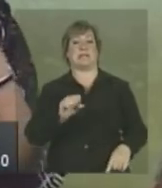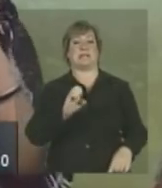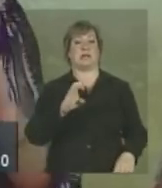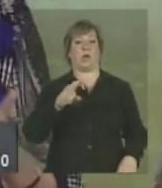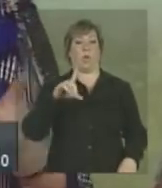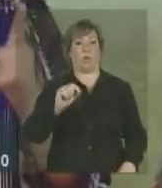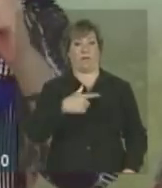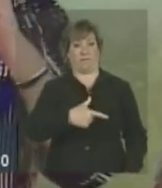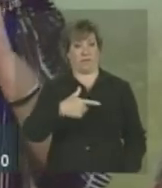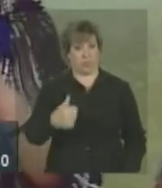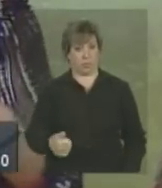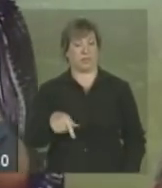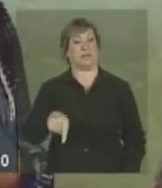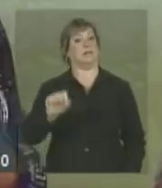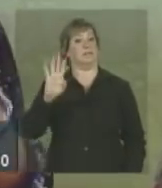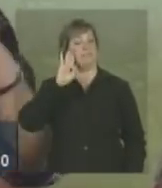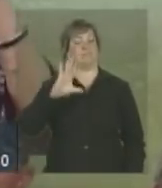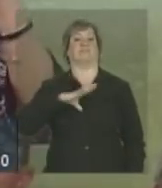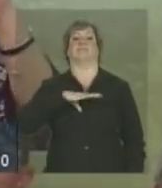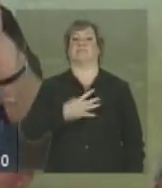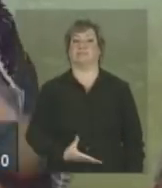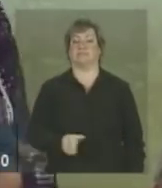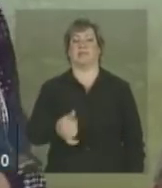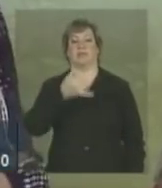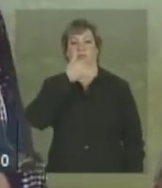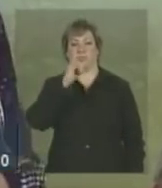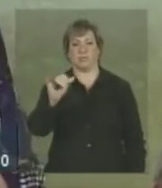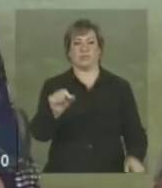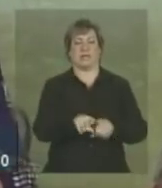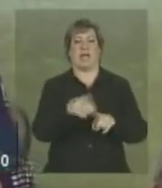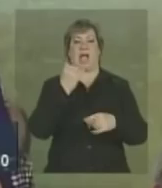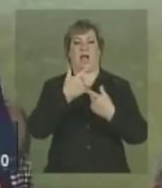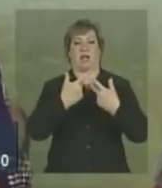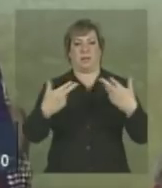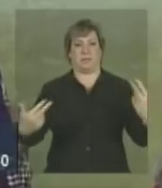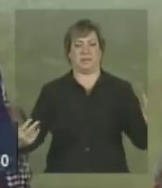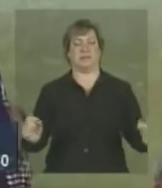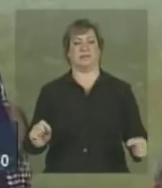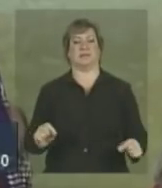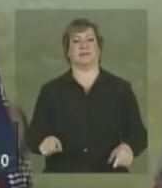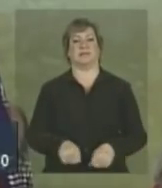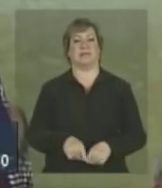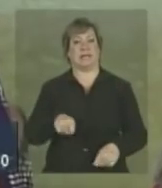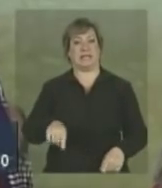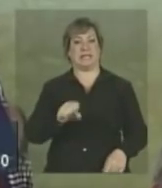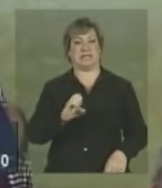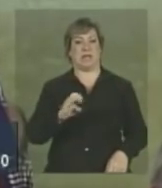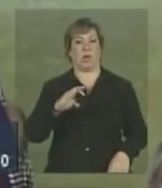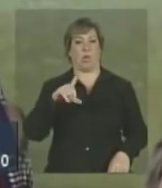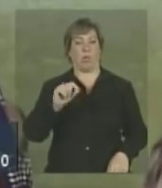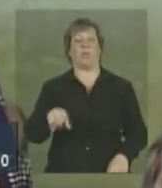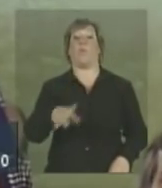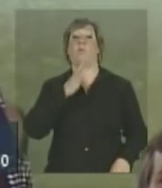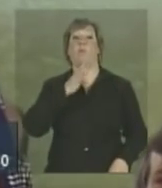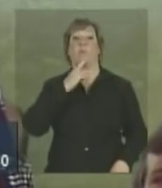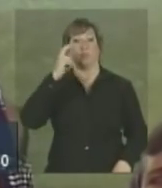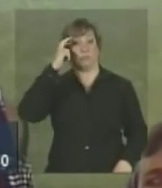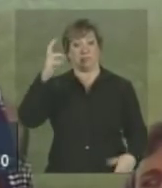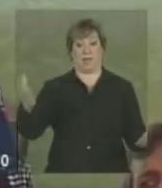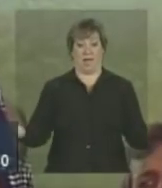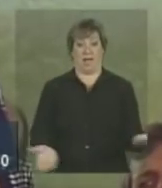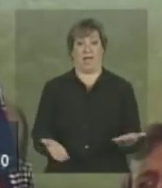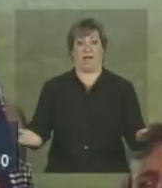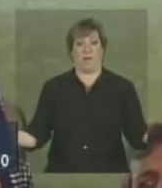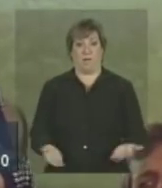é o século que vai desafiar energia e alimentos, é o século do conhecimento, é